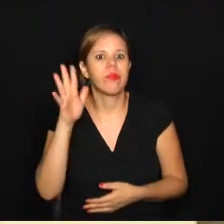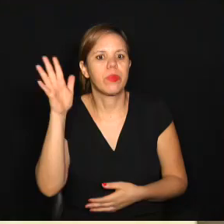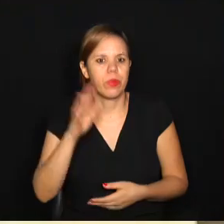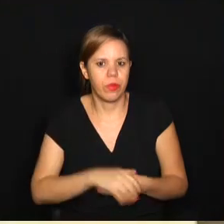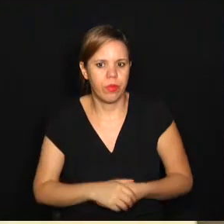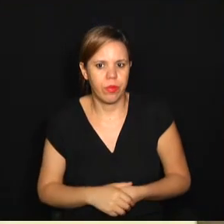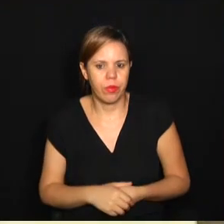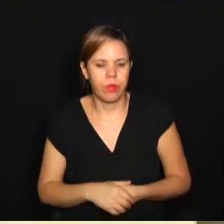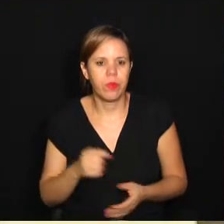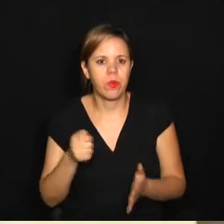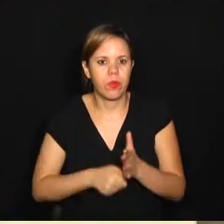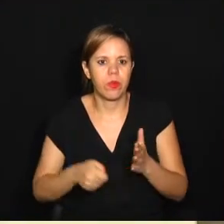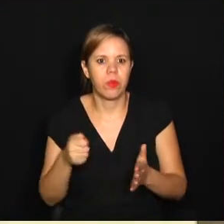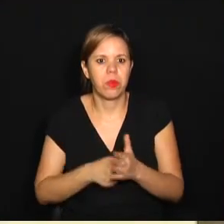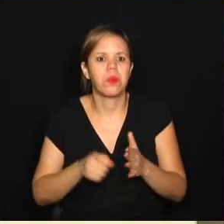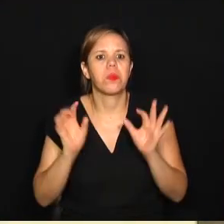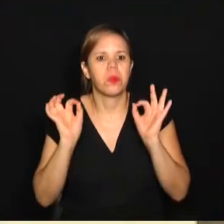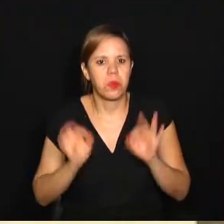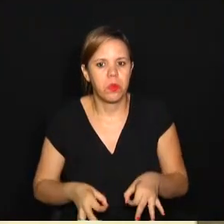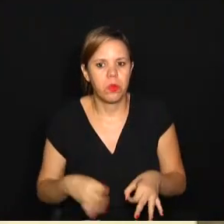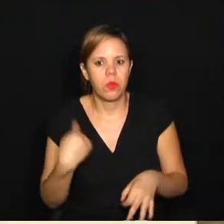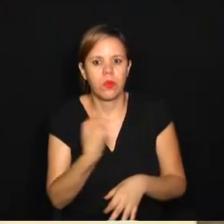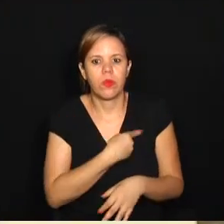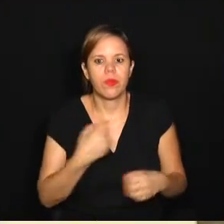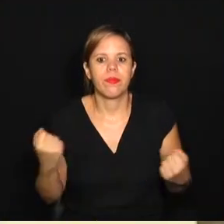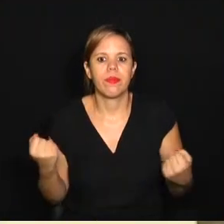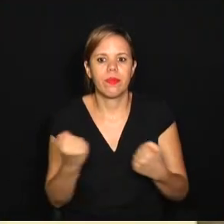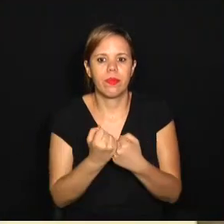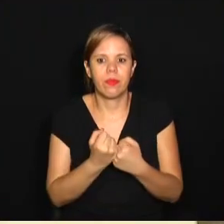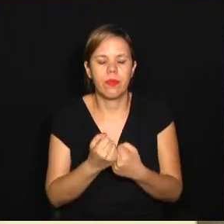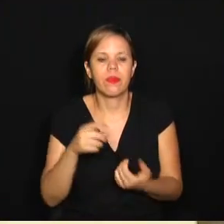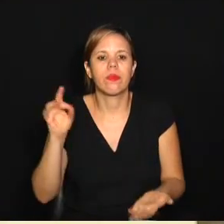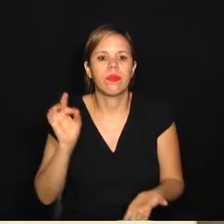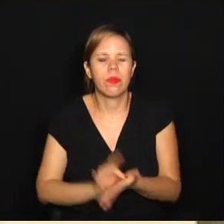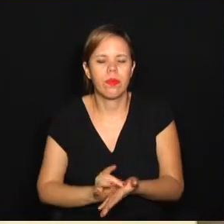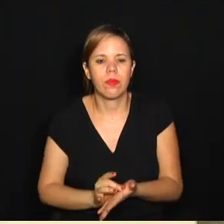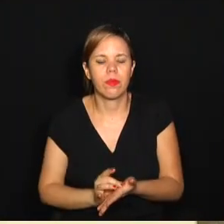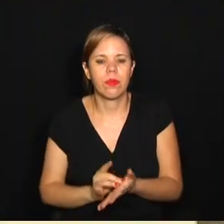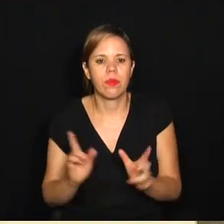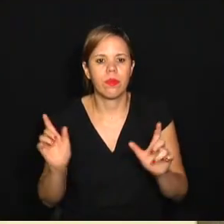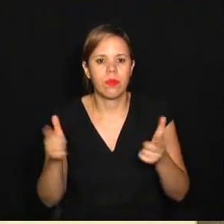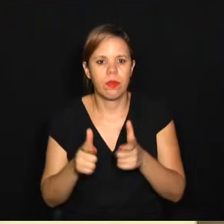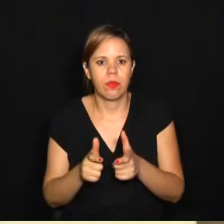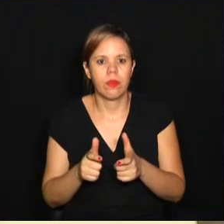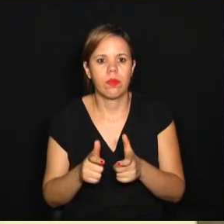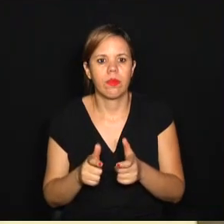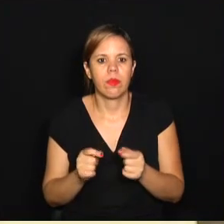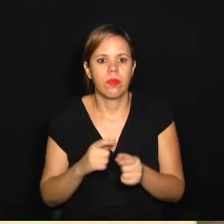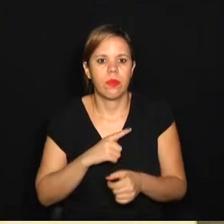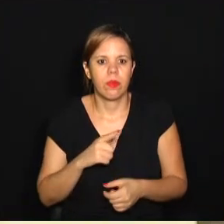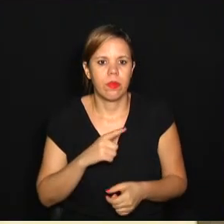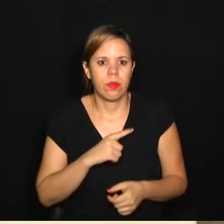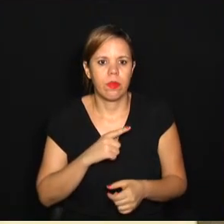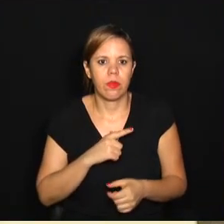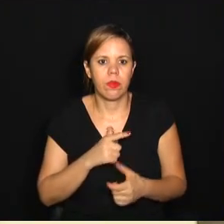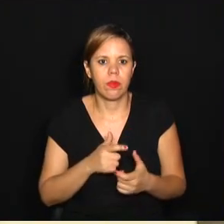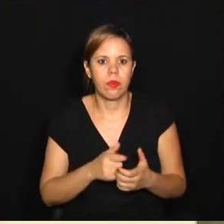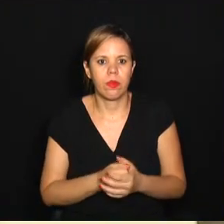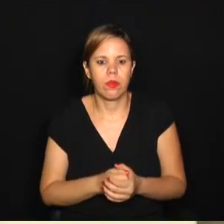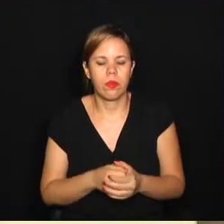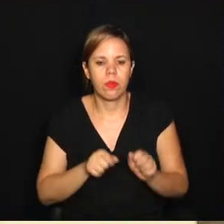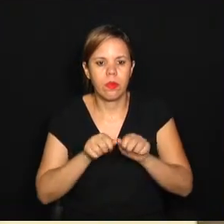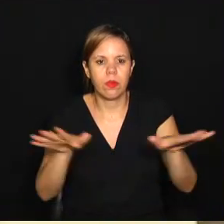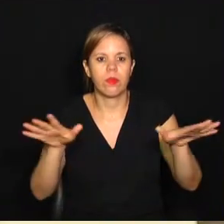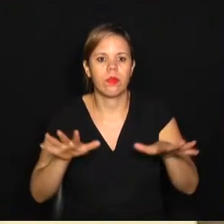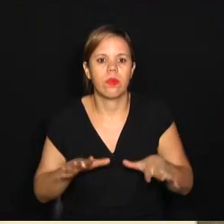Então, essa reivindicação é justa, nós estamos apoiando para que realmente essa redução ela seja extensiva a